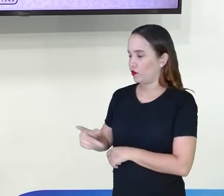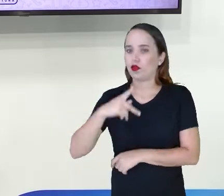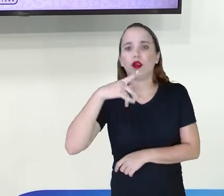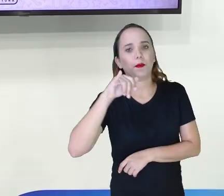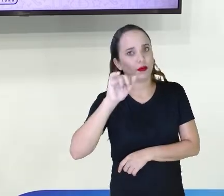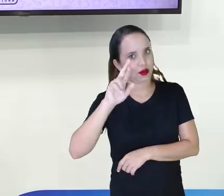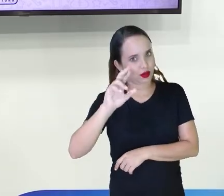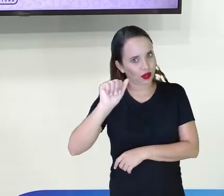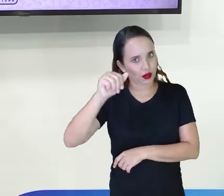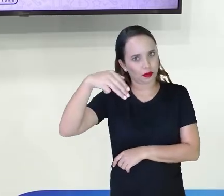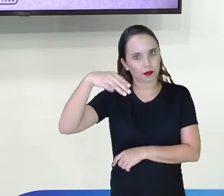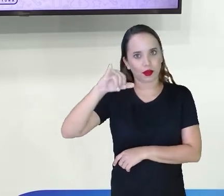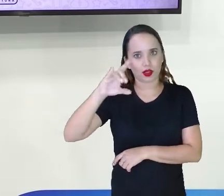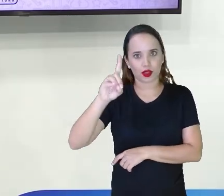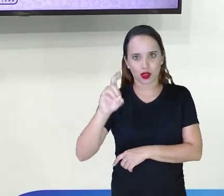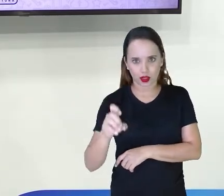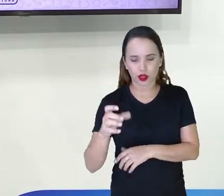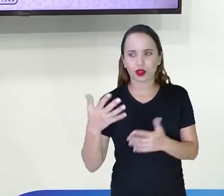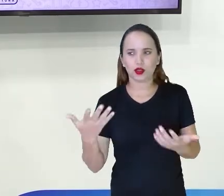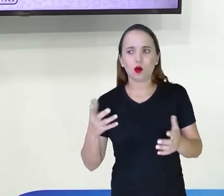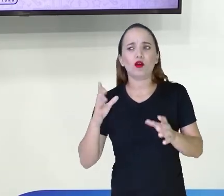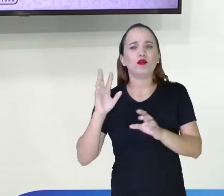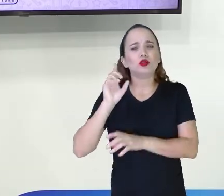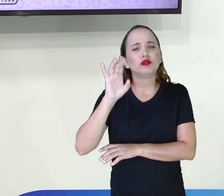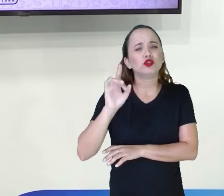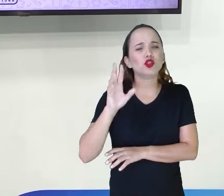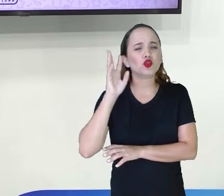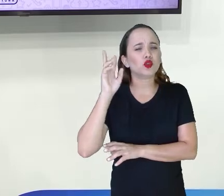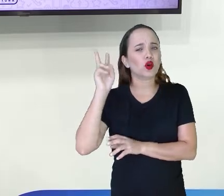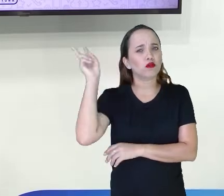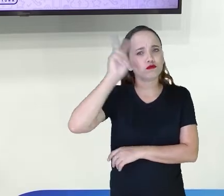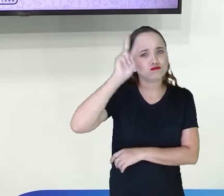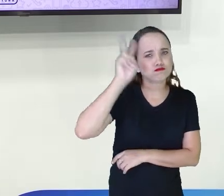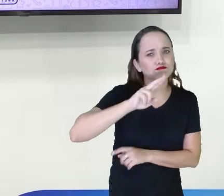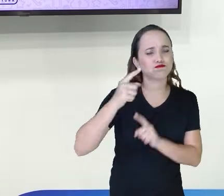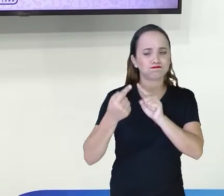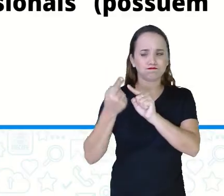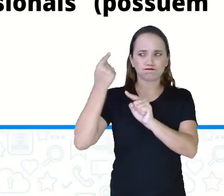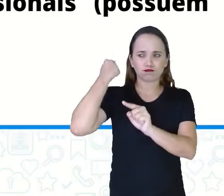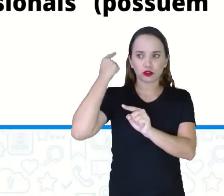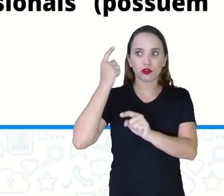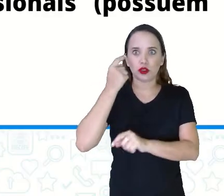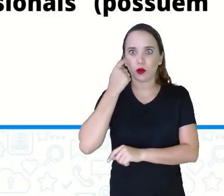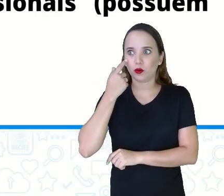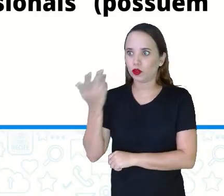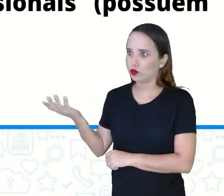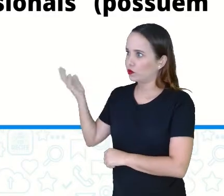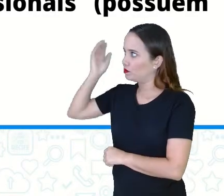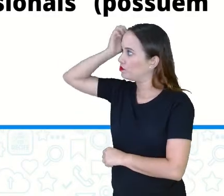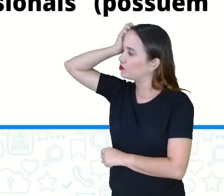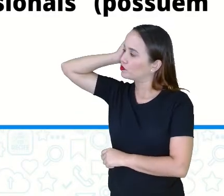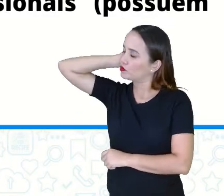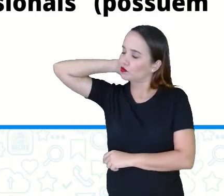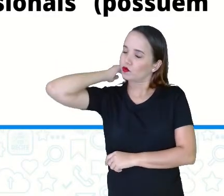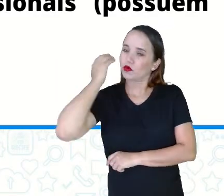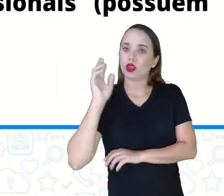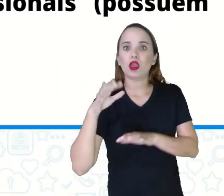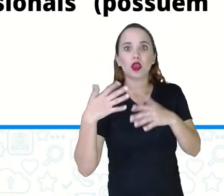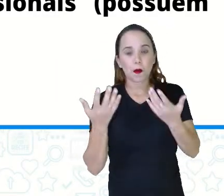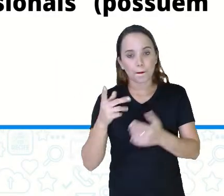nossa pirâmide. Eu só vou relembrar um pouco o que são os poliedros, tá? Poliedros são